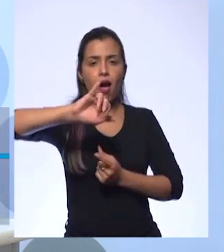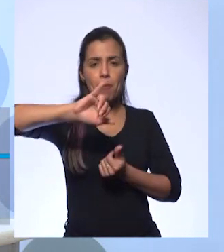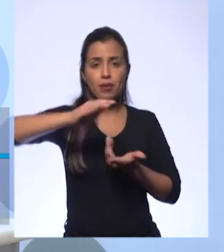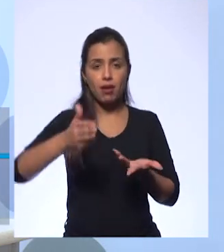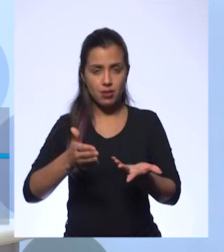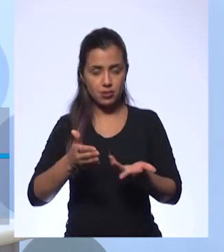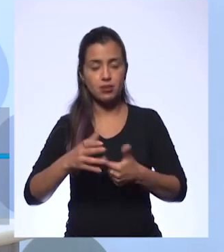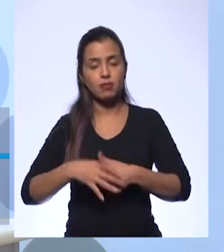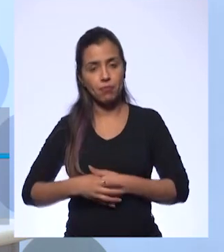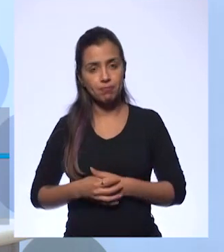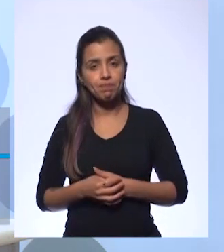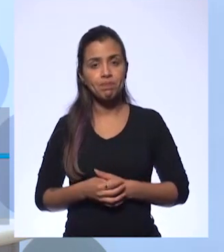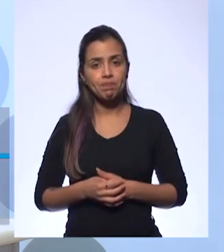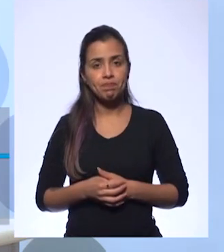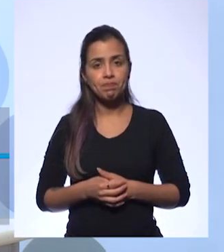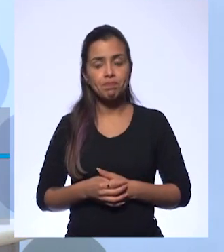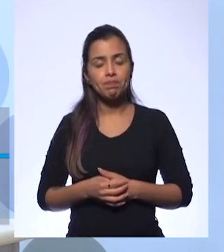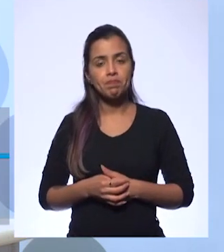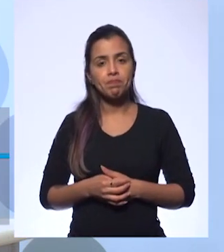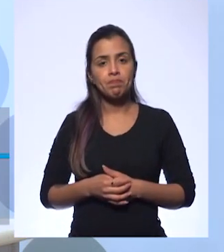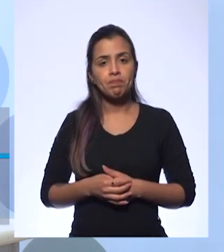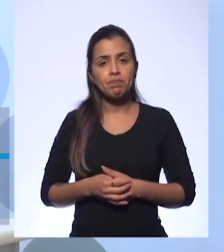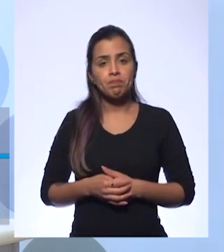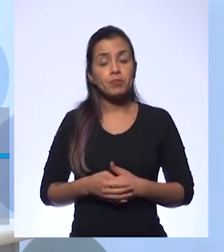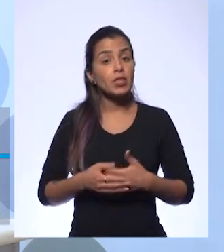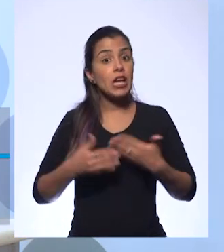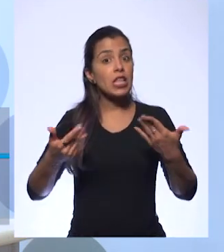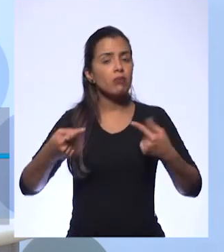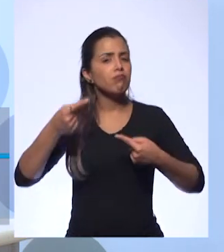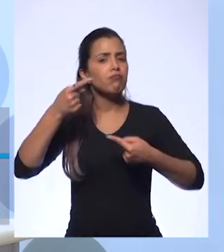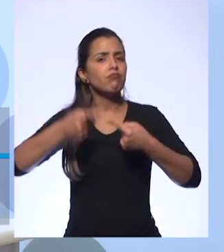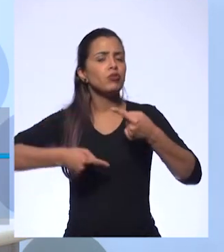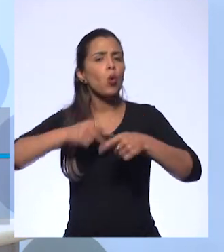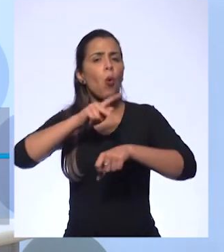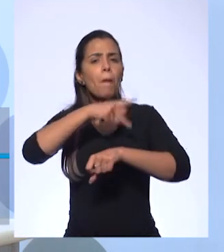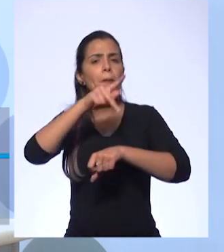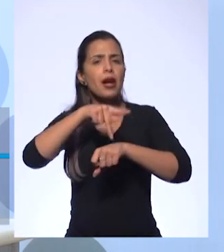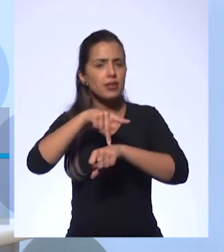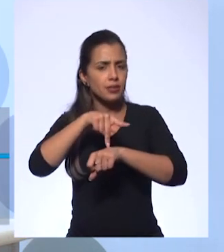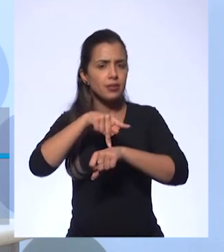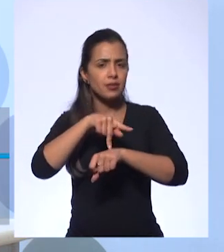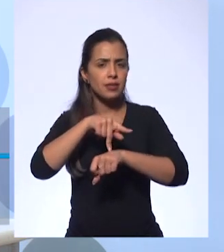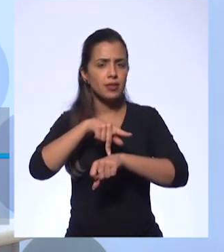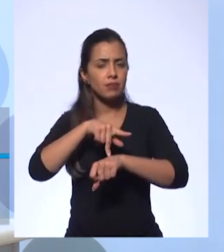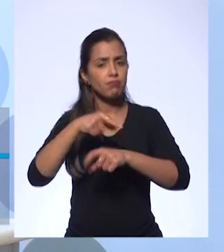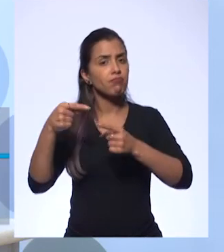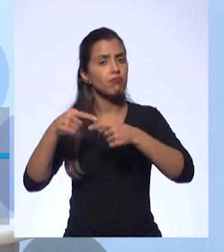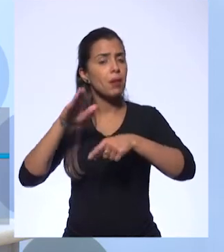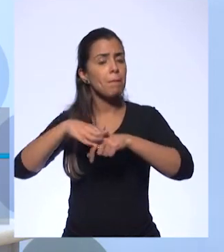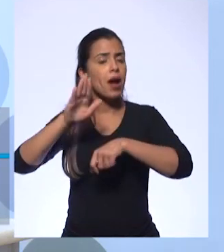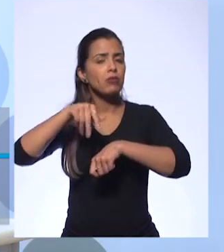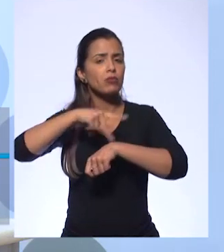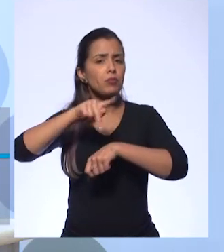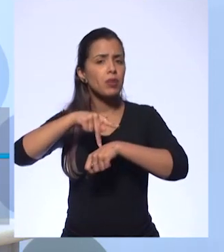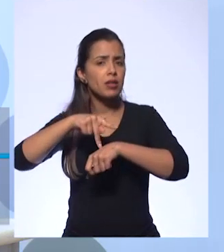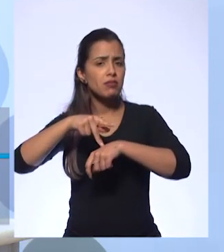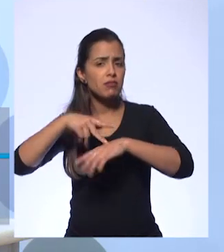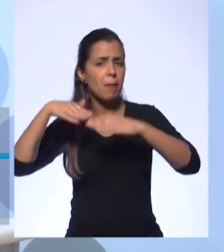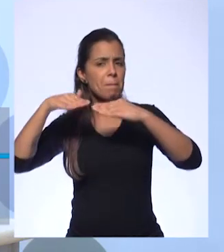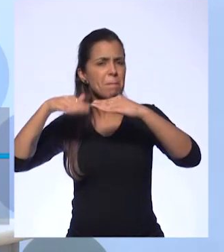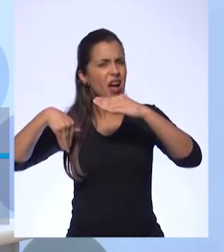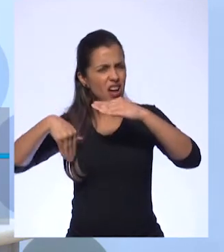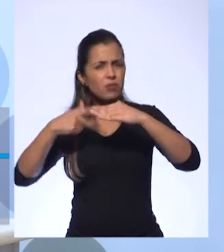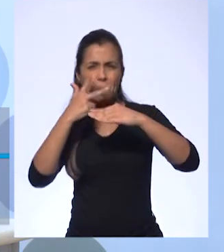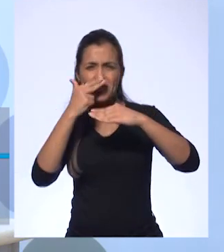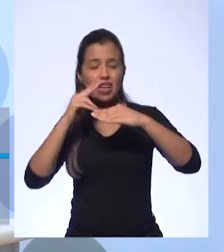potência capitalista, então não abrangia esses países, e sim os países que eram denominados aí de Países Baixos, né, que depois aí se tornou